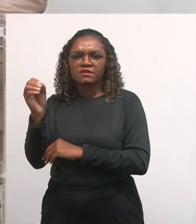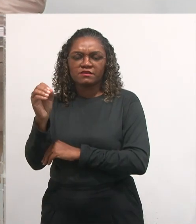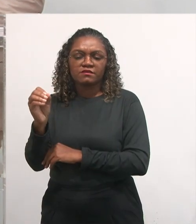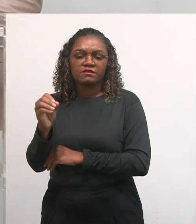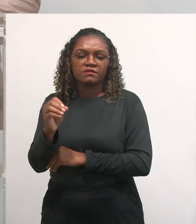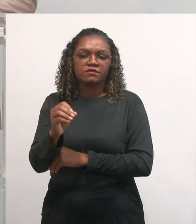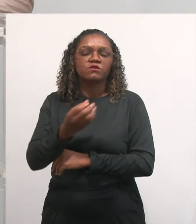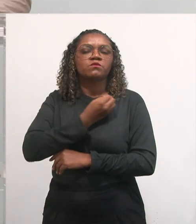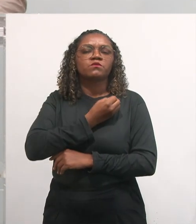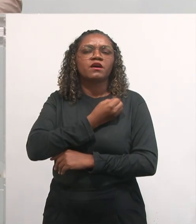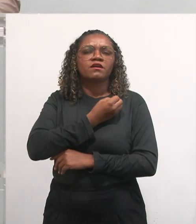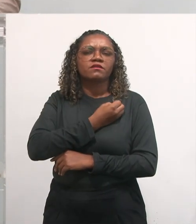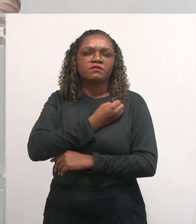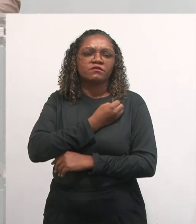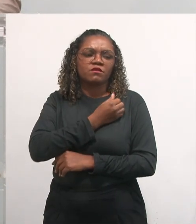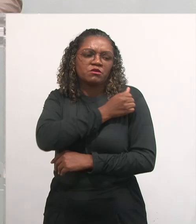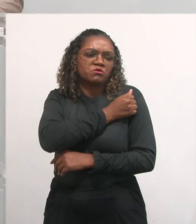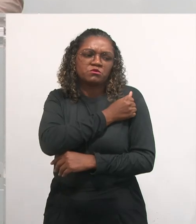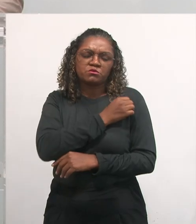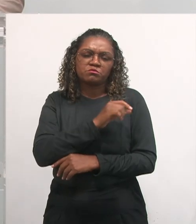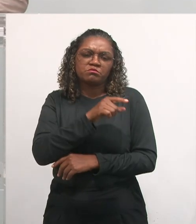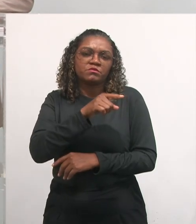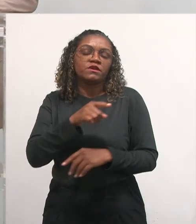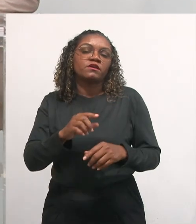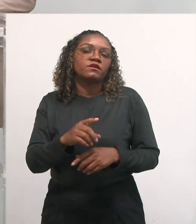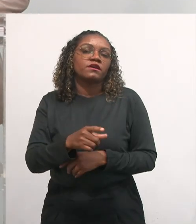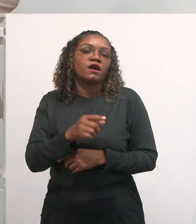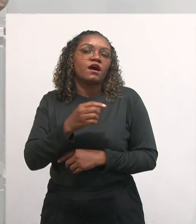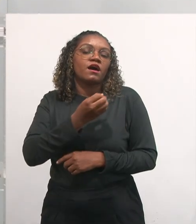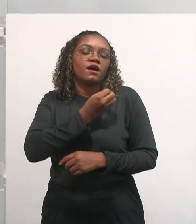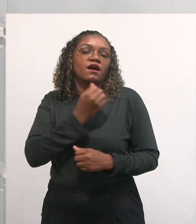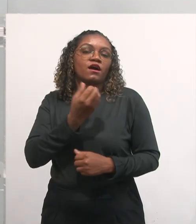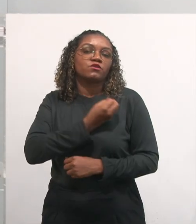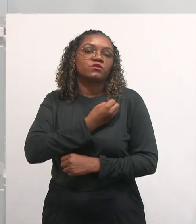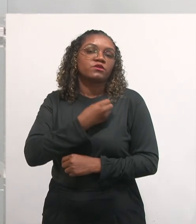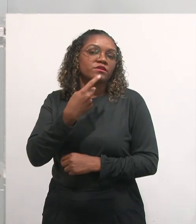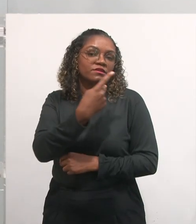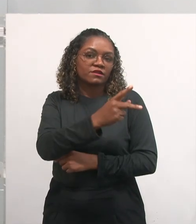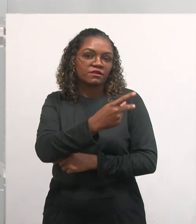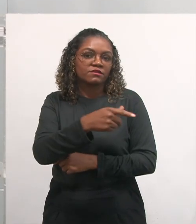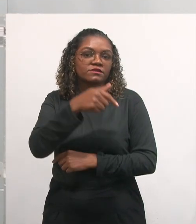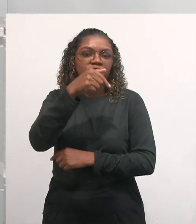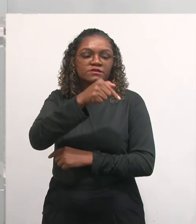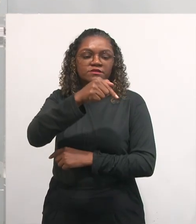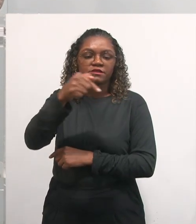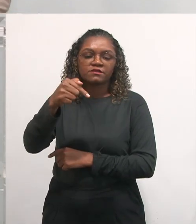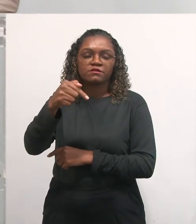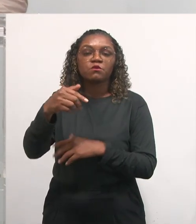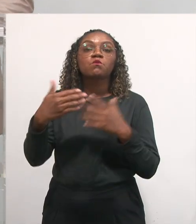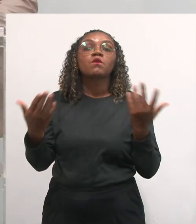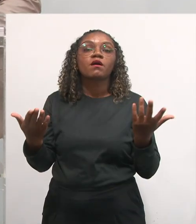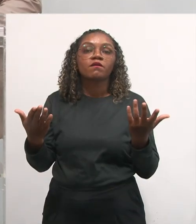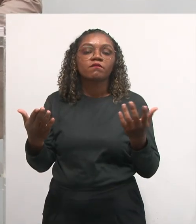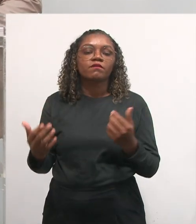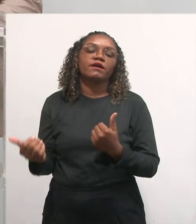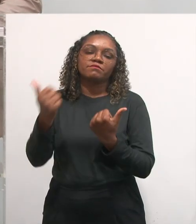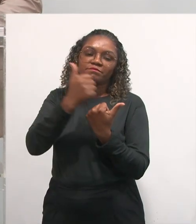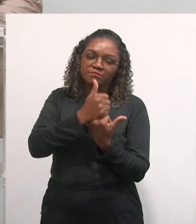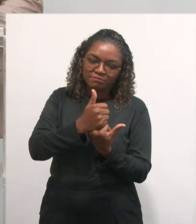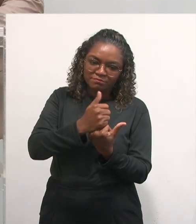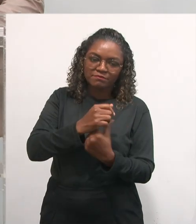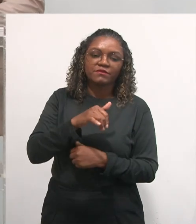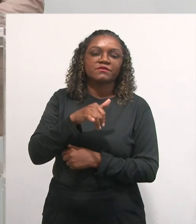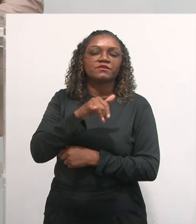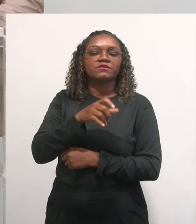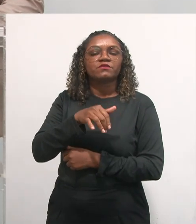77, qual vai ser a nota de estatística, projeção? É só substituir o 77 aqui no lugar do x e soma ali com aqueles valores.